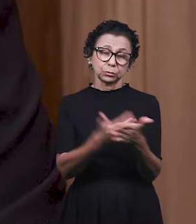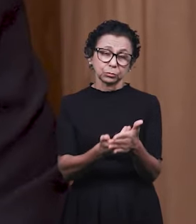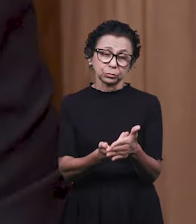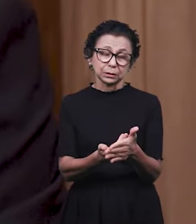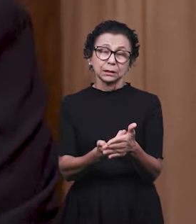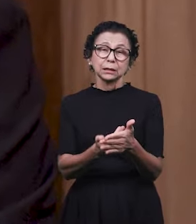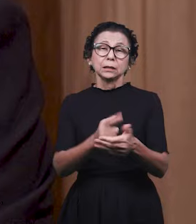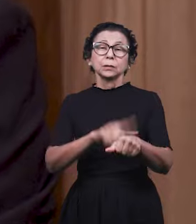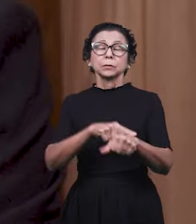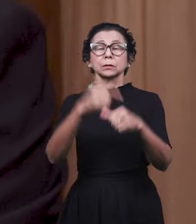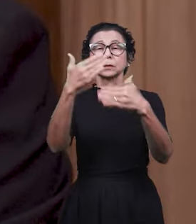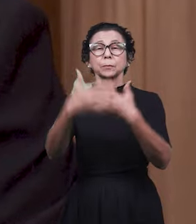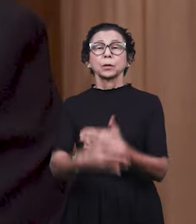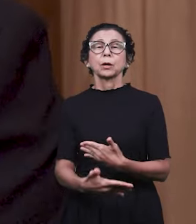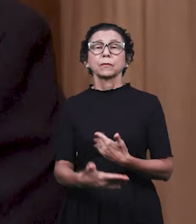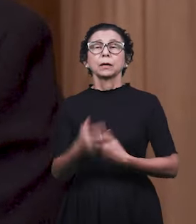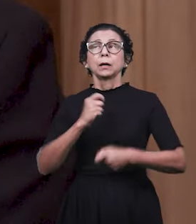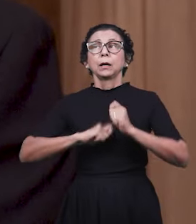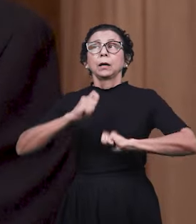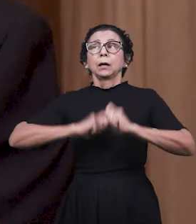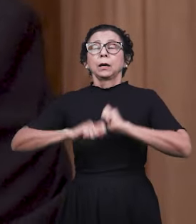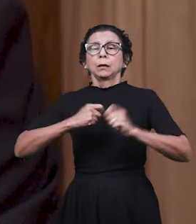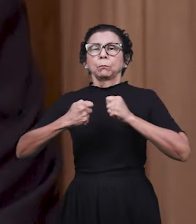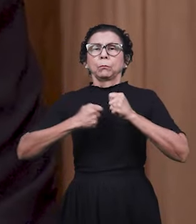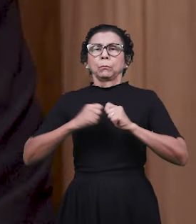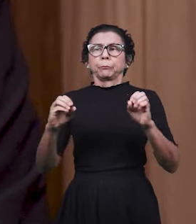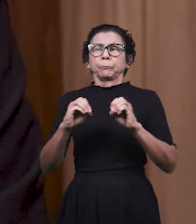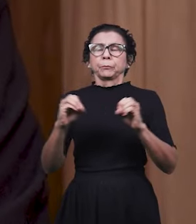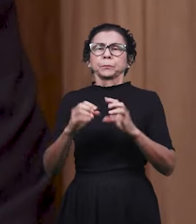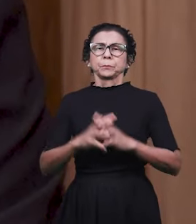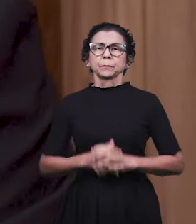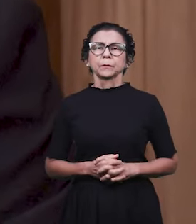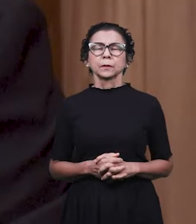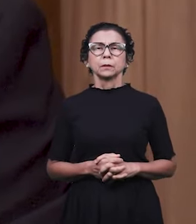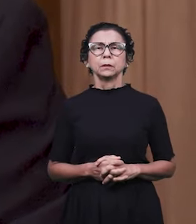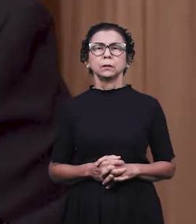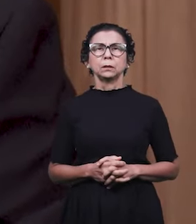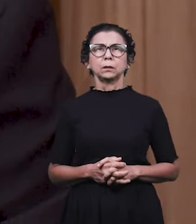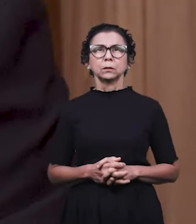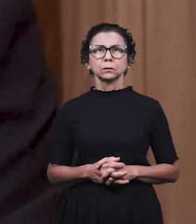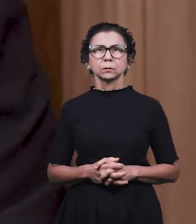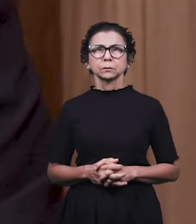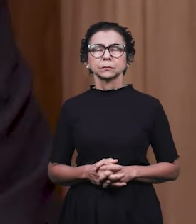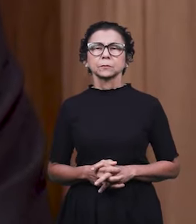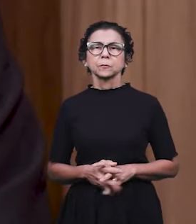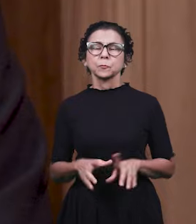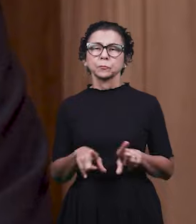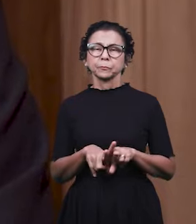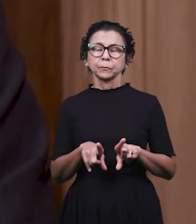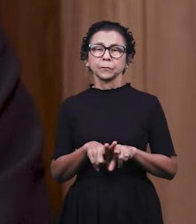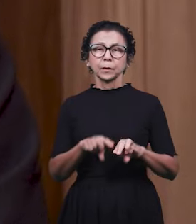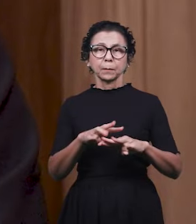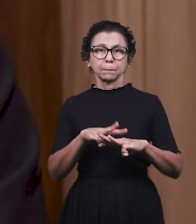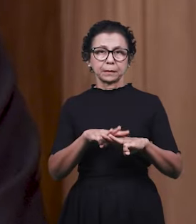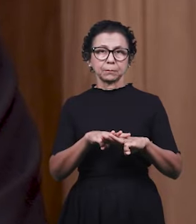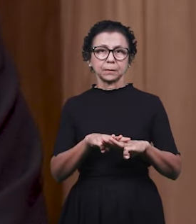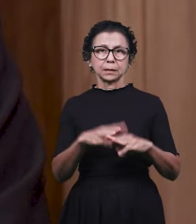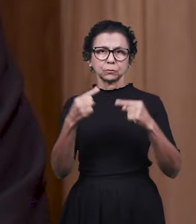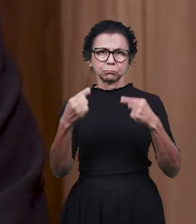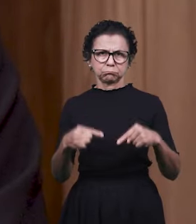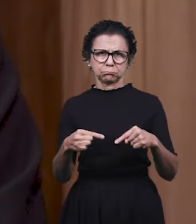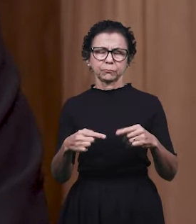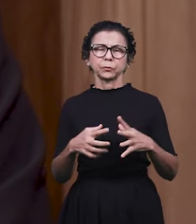ou reter aquilo que você trabalhou durante um ano inteiro. Mais especificamente para matemática, que é um grande desafio